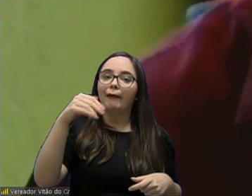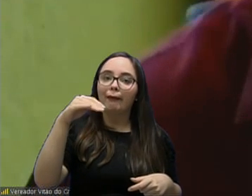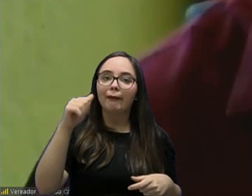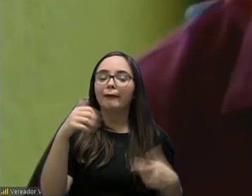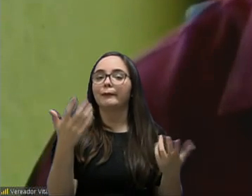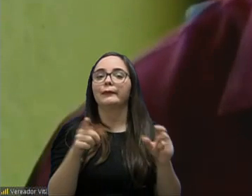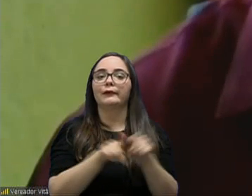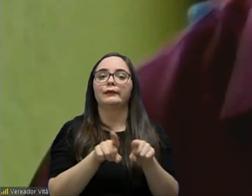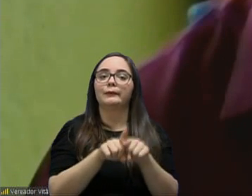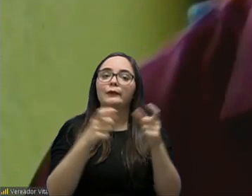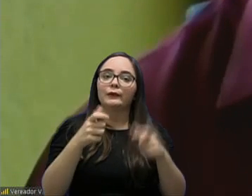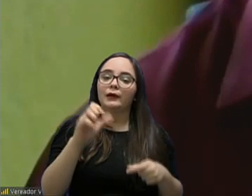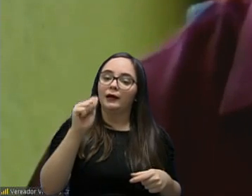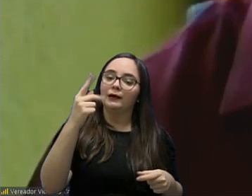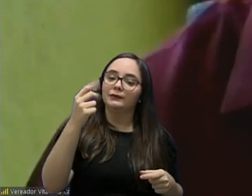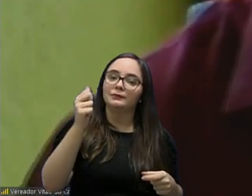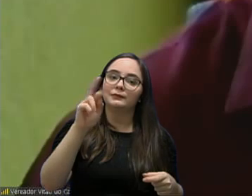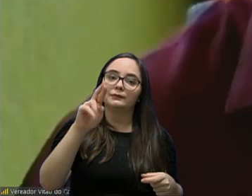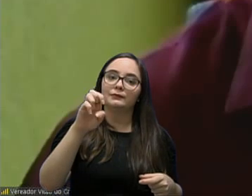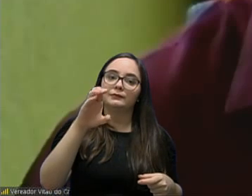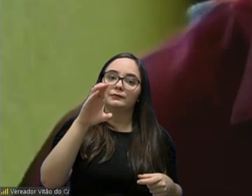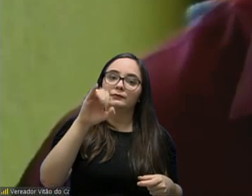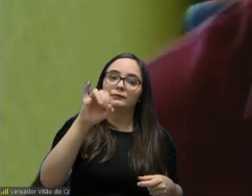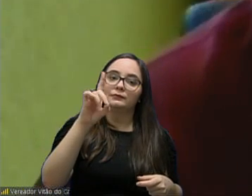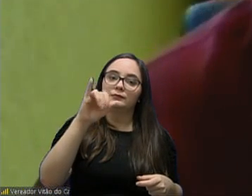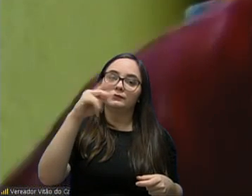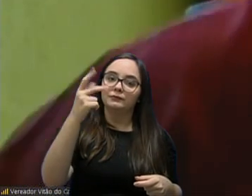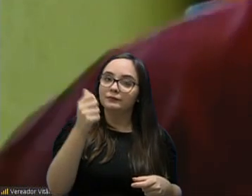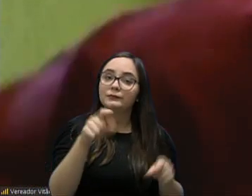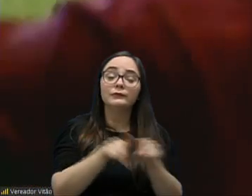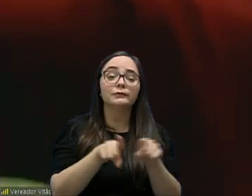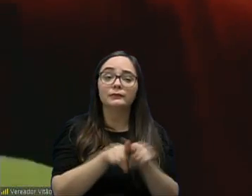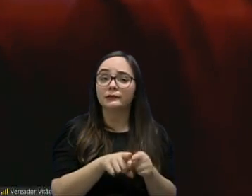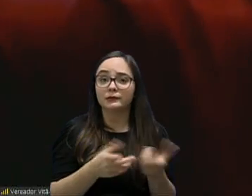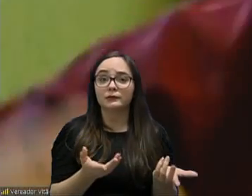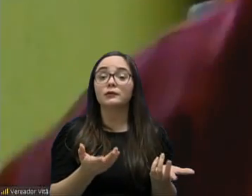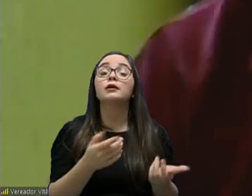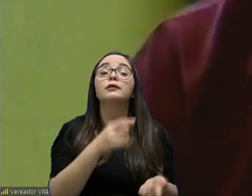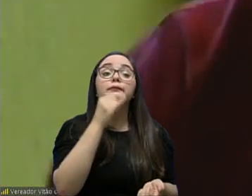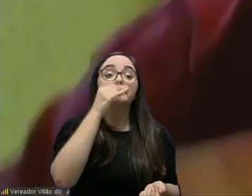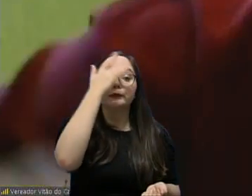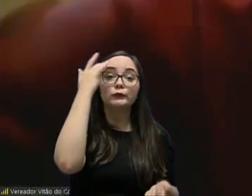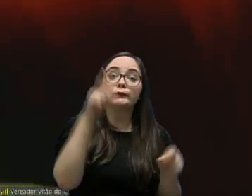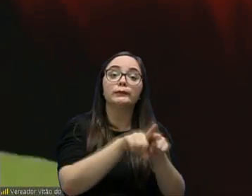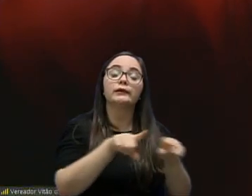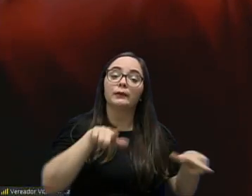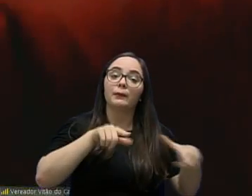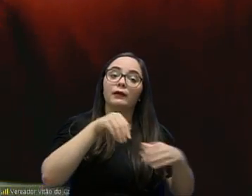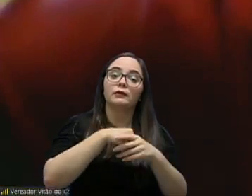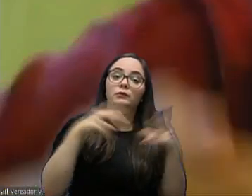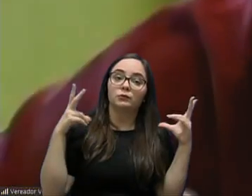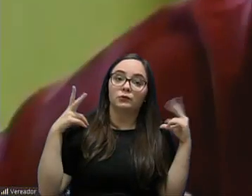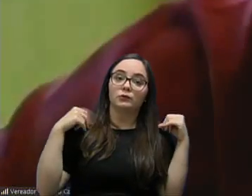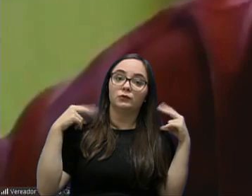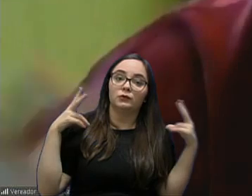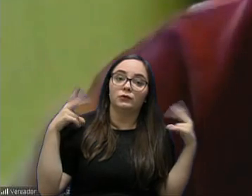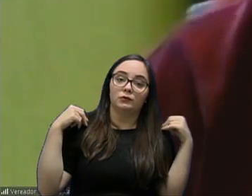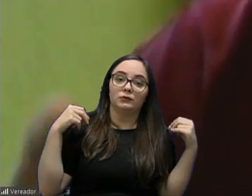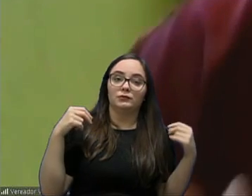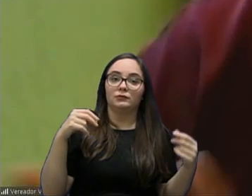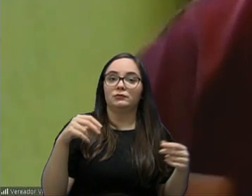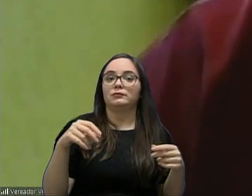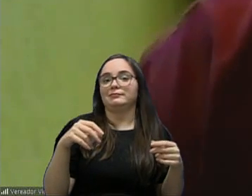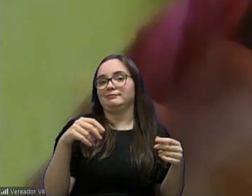e coitado do motorista também. Alguns ônibus em São Paulo eu vi com isolamento. O motorista fica isolado ali, colocaram tipo uma